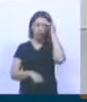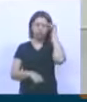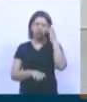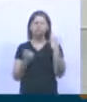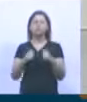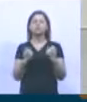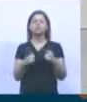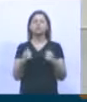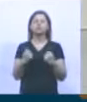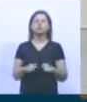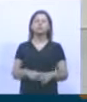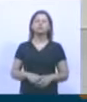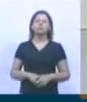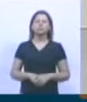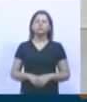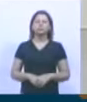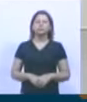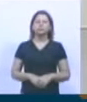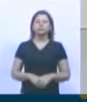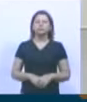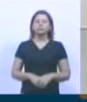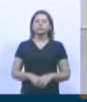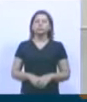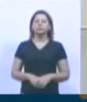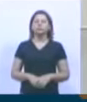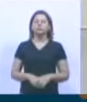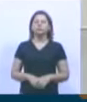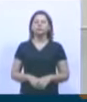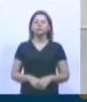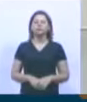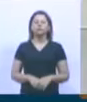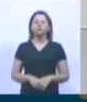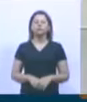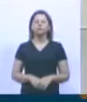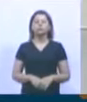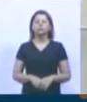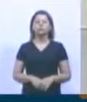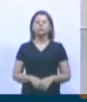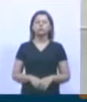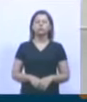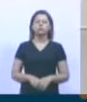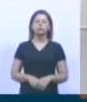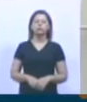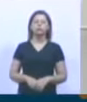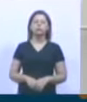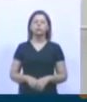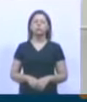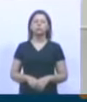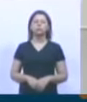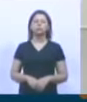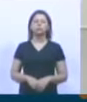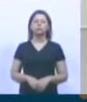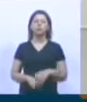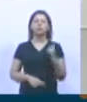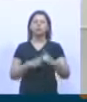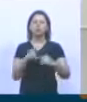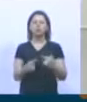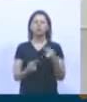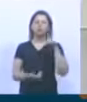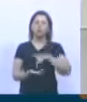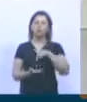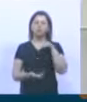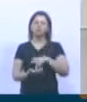necessita. And then I knew he needed it because he made a sincere and thorough confession of his whole life. Depois eu